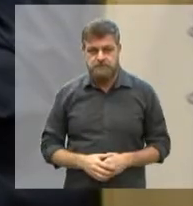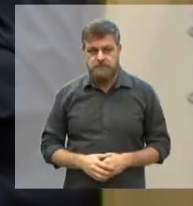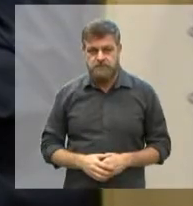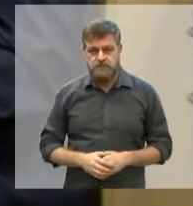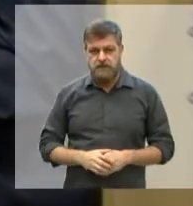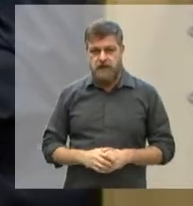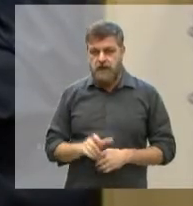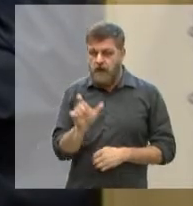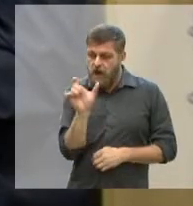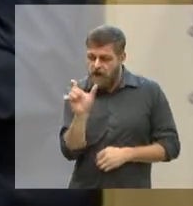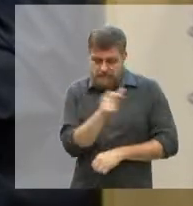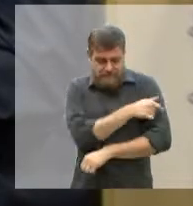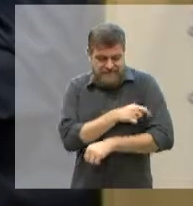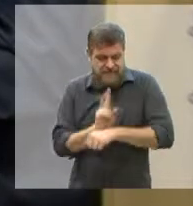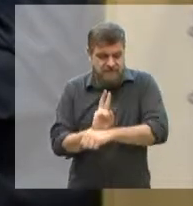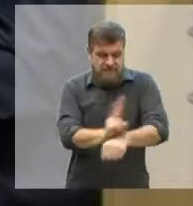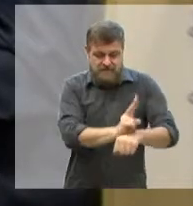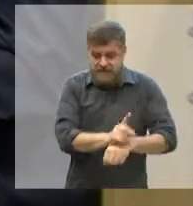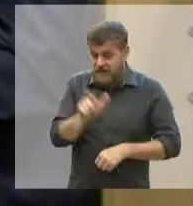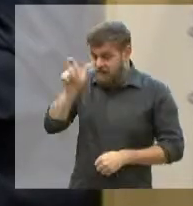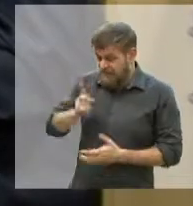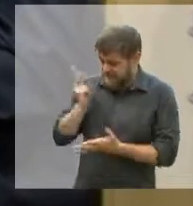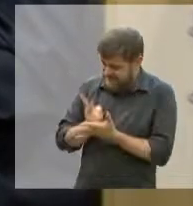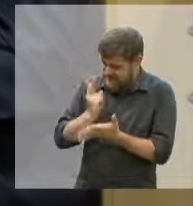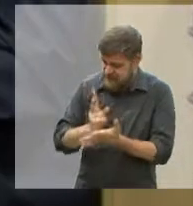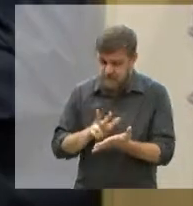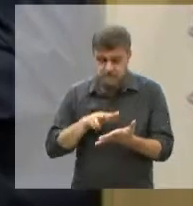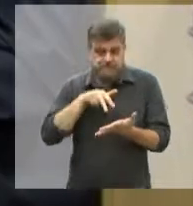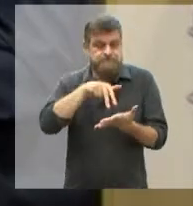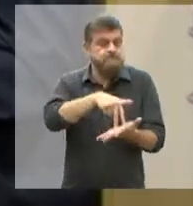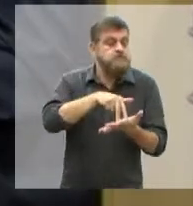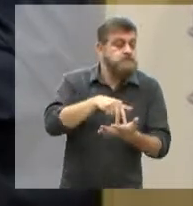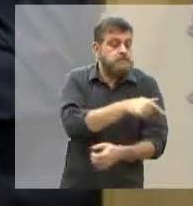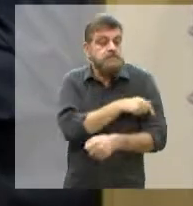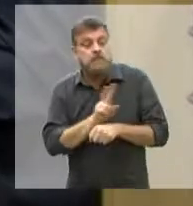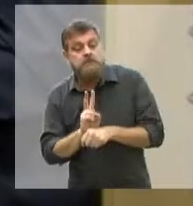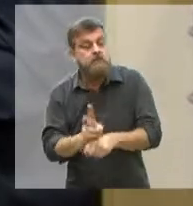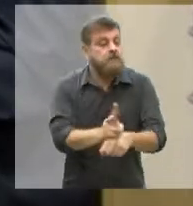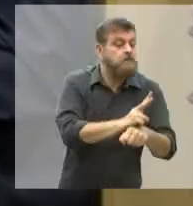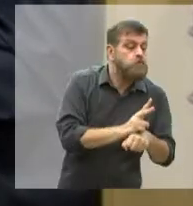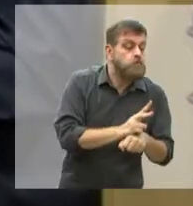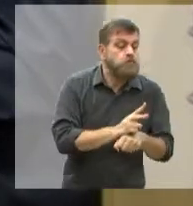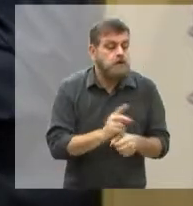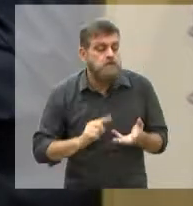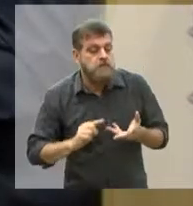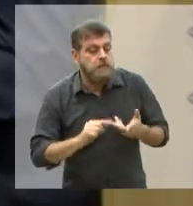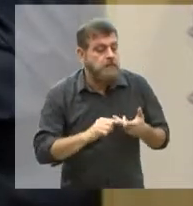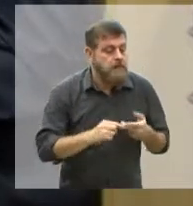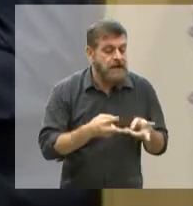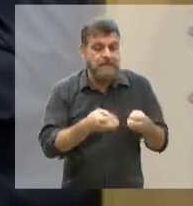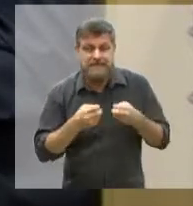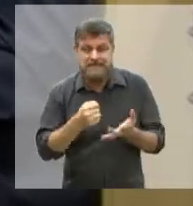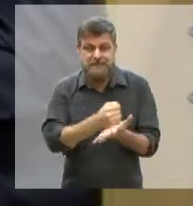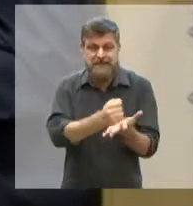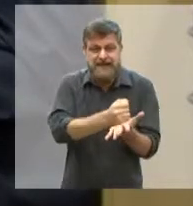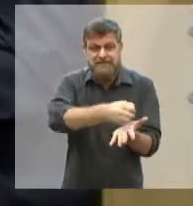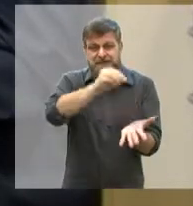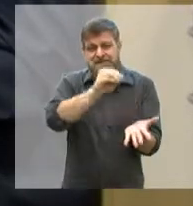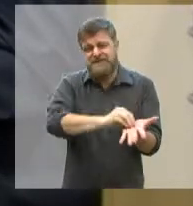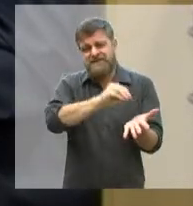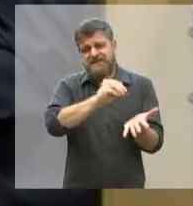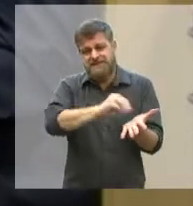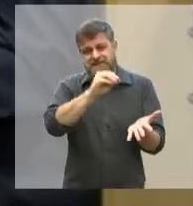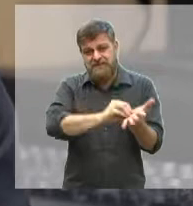fiscalização, acompanhando um pouco o seu trabalho, o senhor está sempre, né, fazendo esse trabalho de fiscalização, e agora constatou a falta de medicamento na rede pública